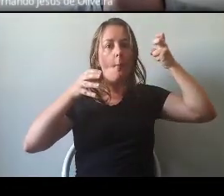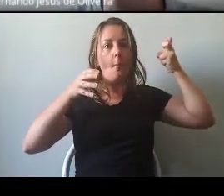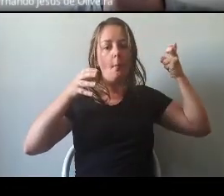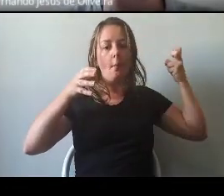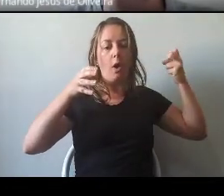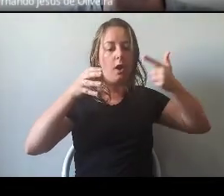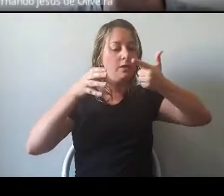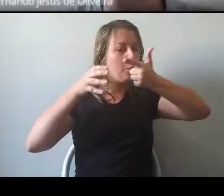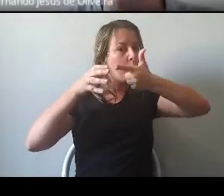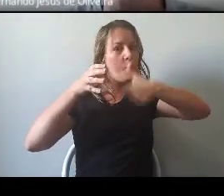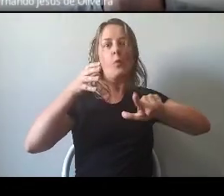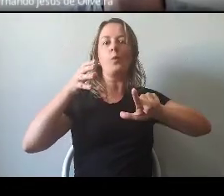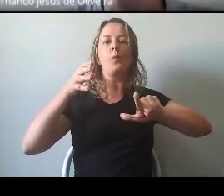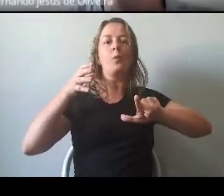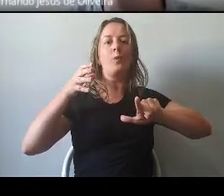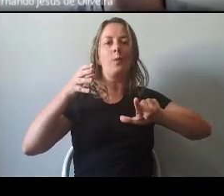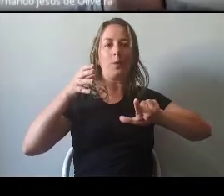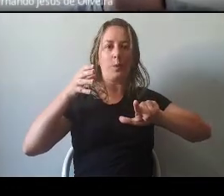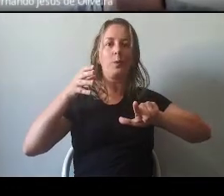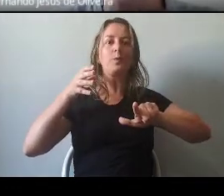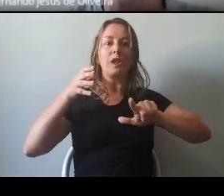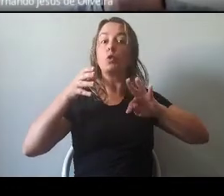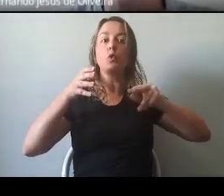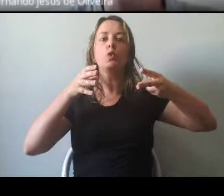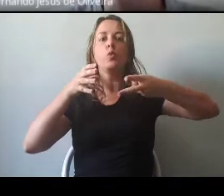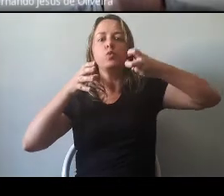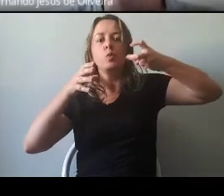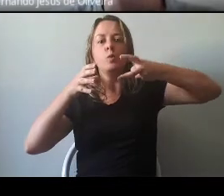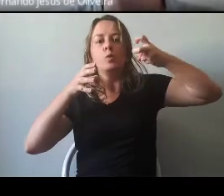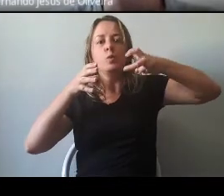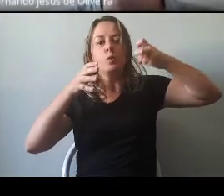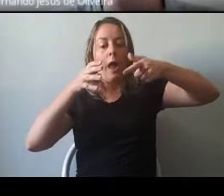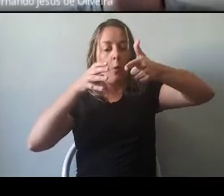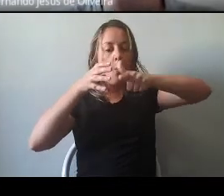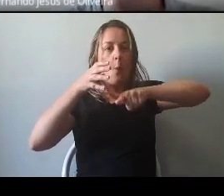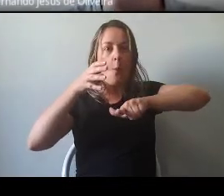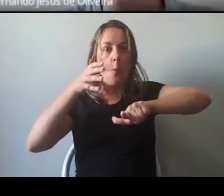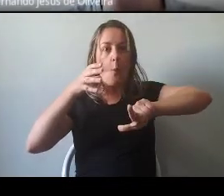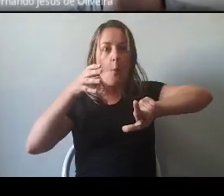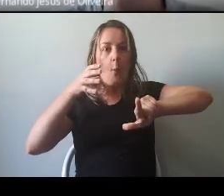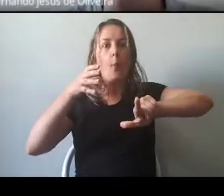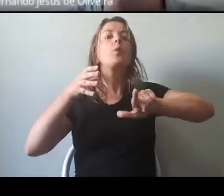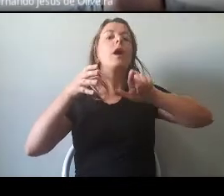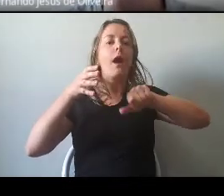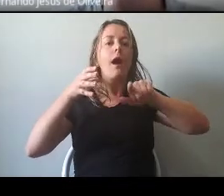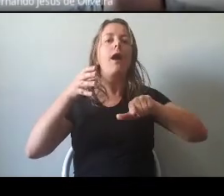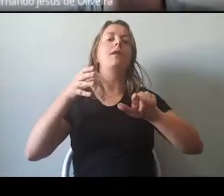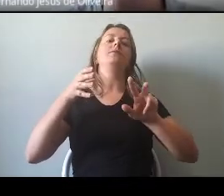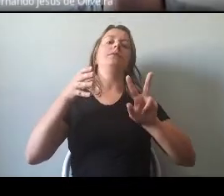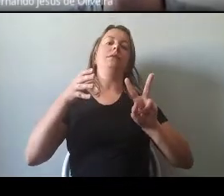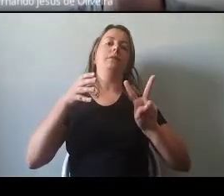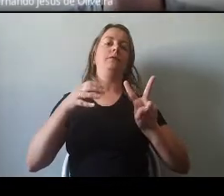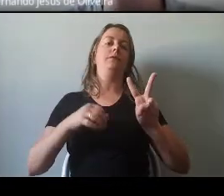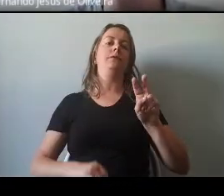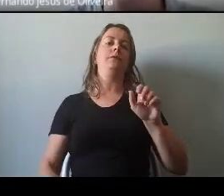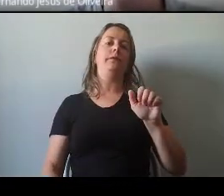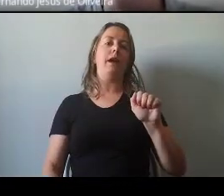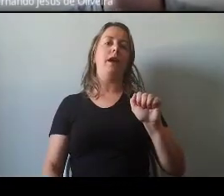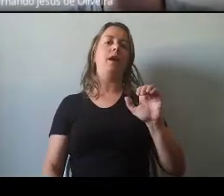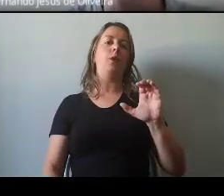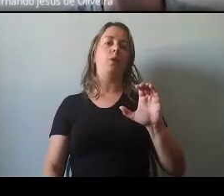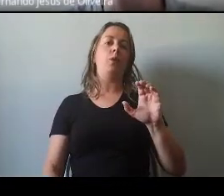de dentro com uma bomba, ok? Vai ser retirado todo o ar lá de dentro, que aí vai ser criado um vácuo lá